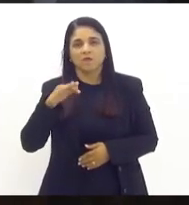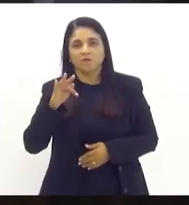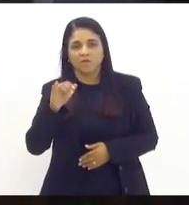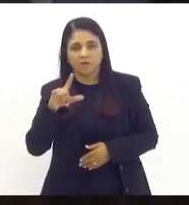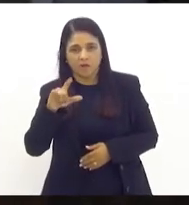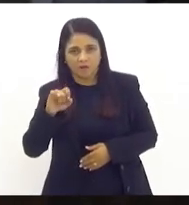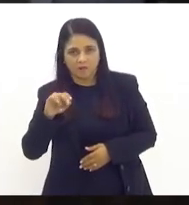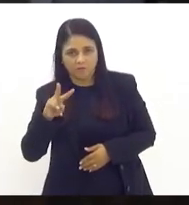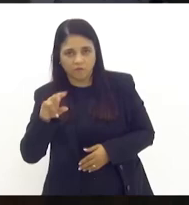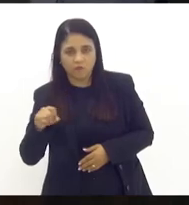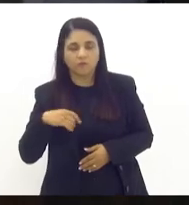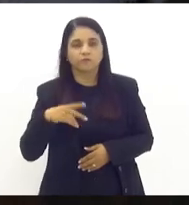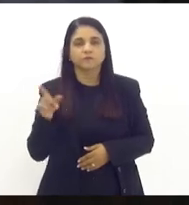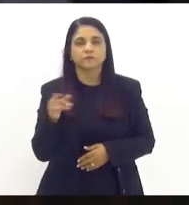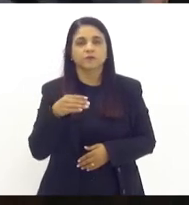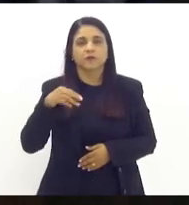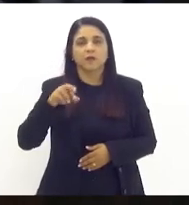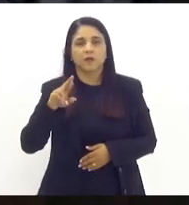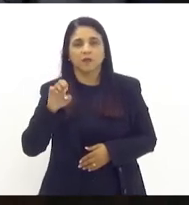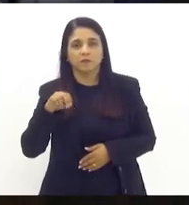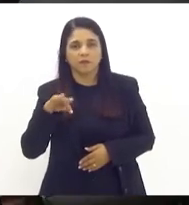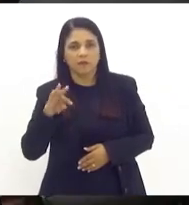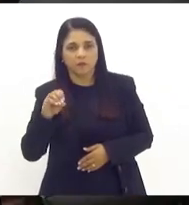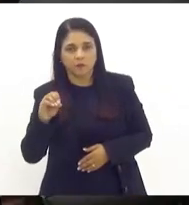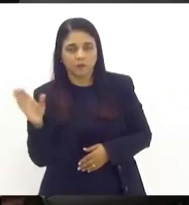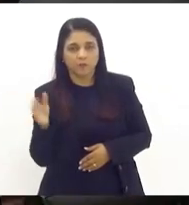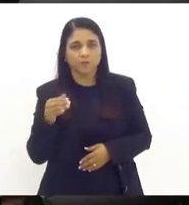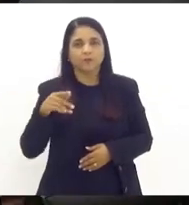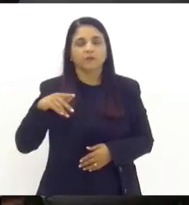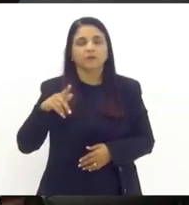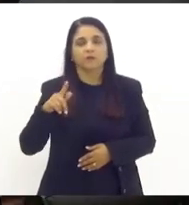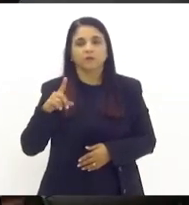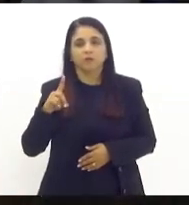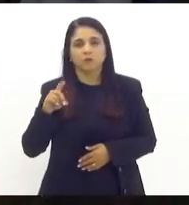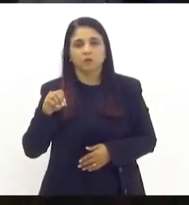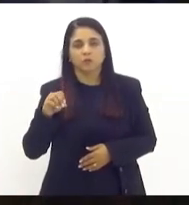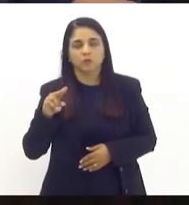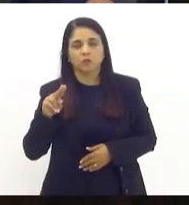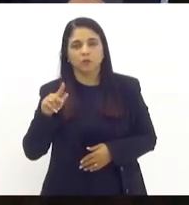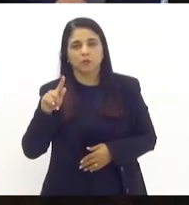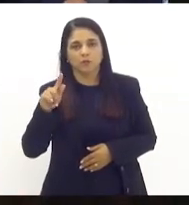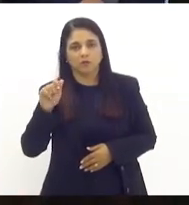Serafim Renato Machado e Douglas ruas de ordem Presidente